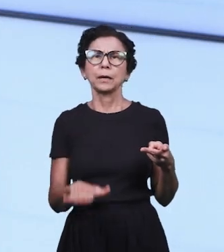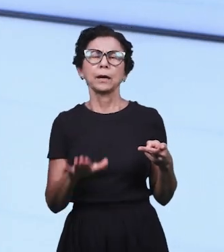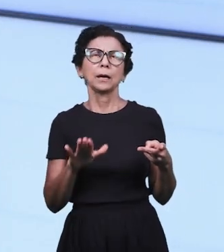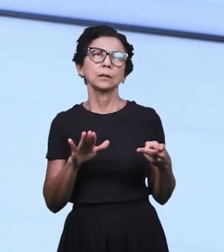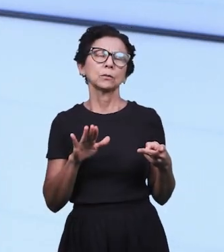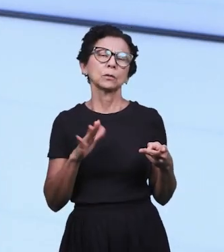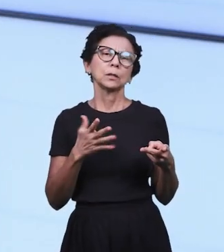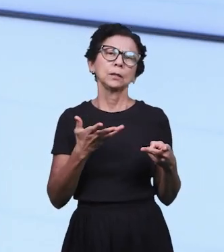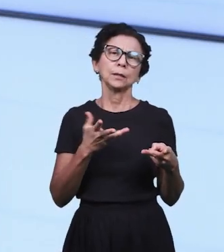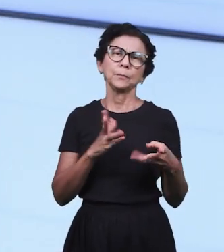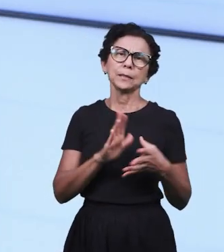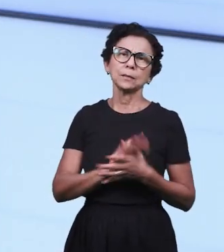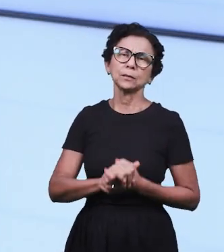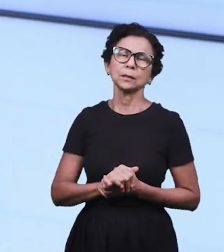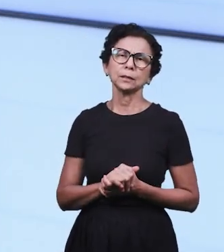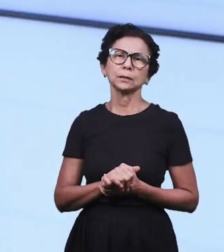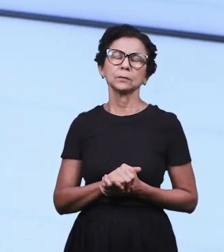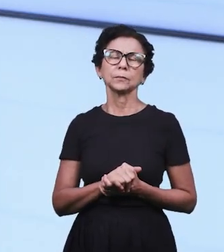incapazes, quando há